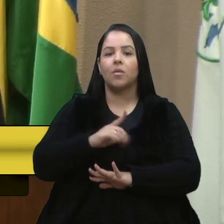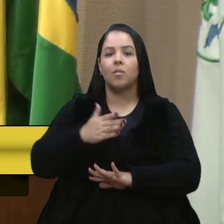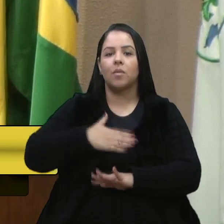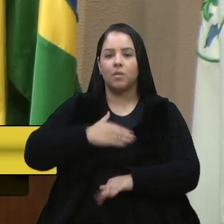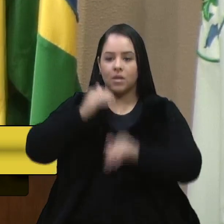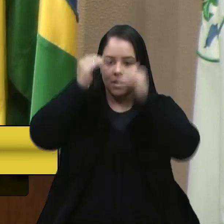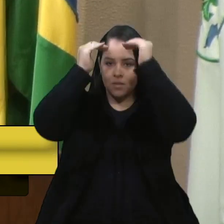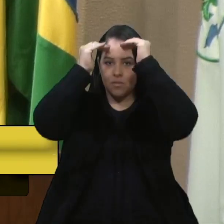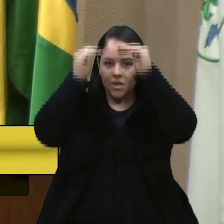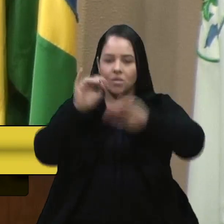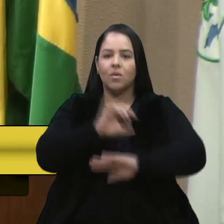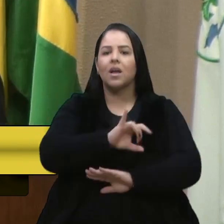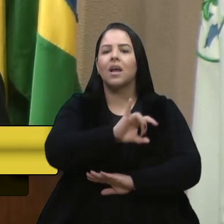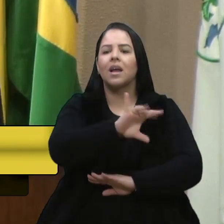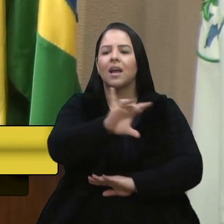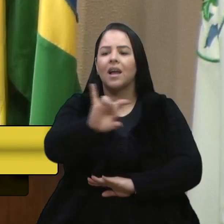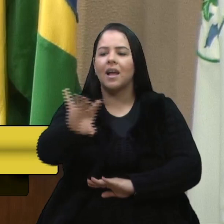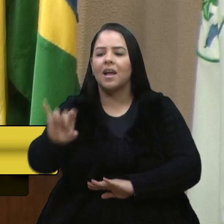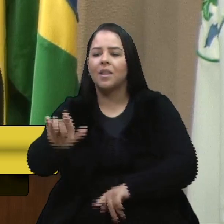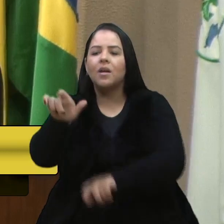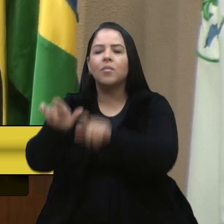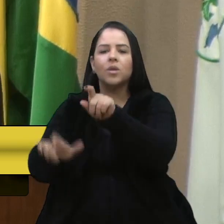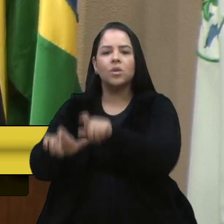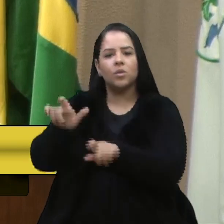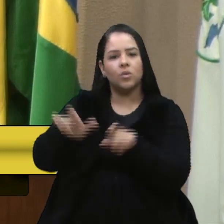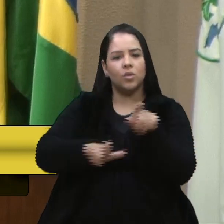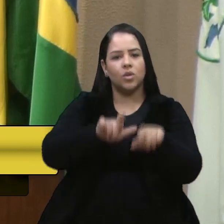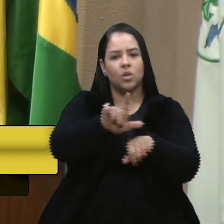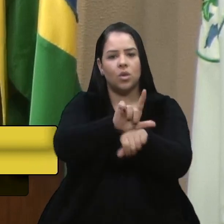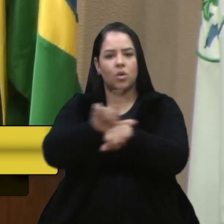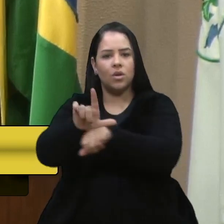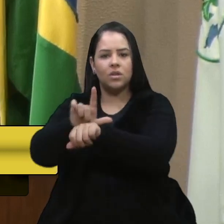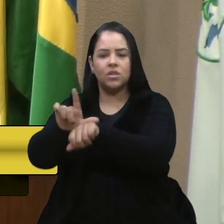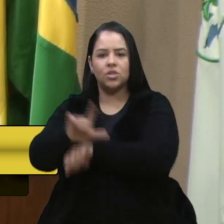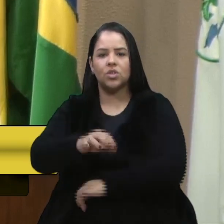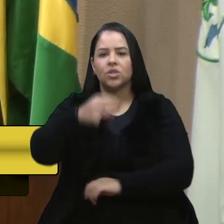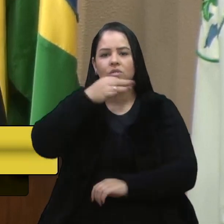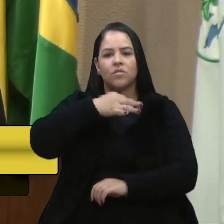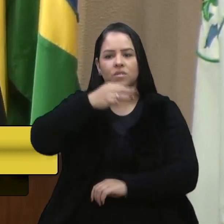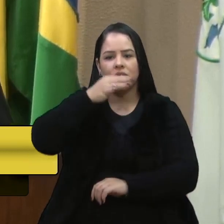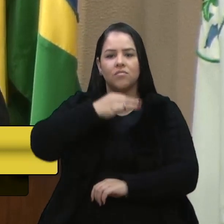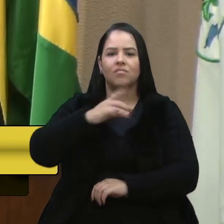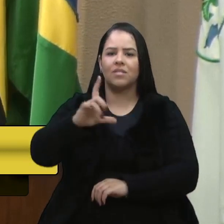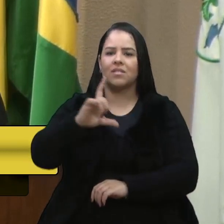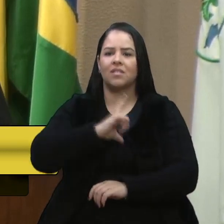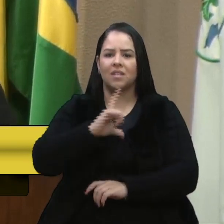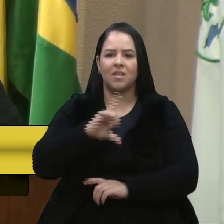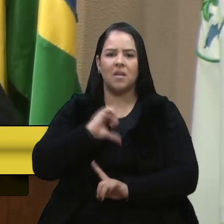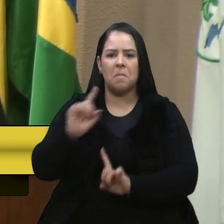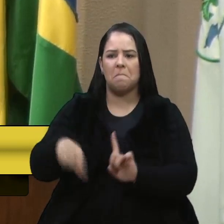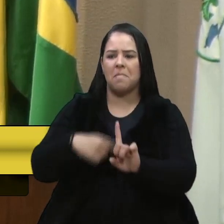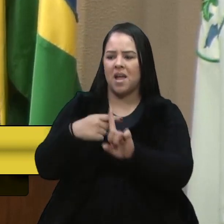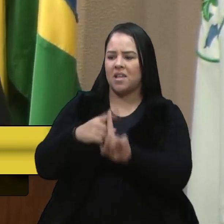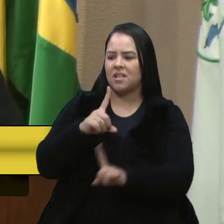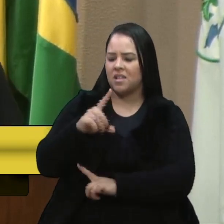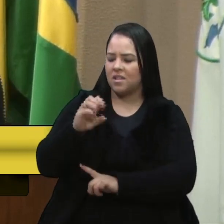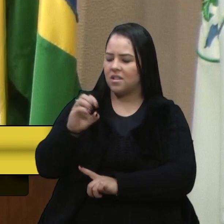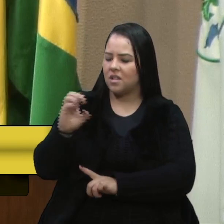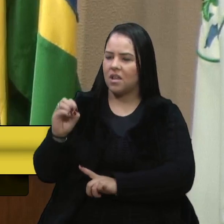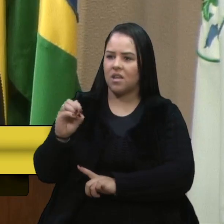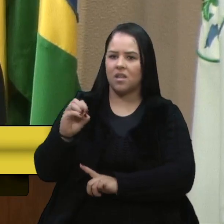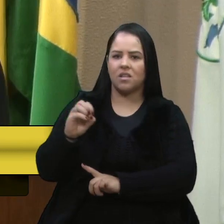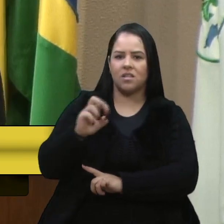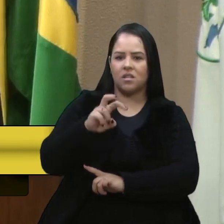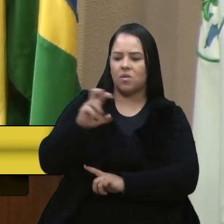respeito a cada comerciante aqui de Caxias do Sul, que tenha mais de 100, de 50, de